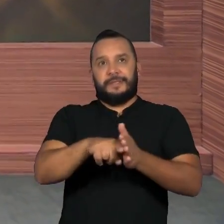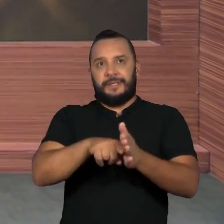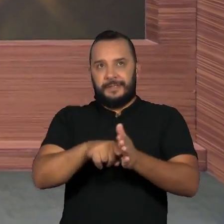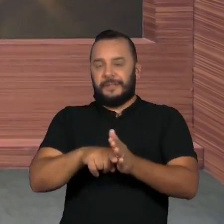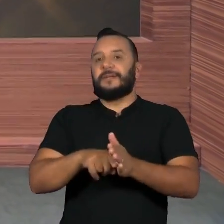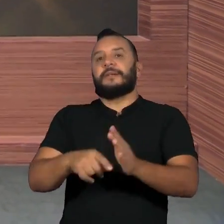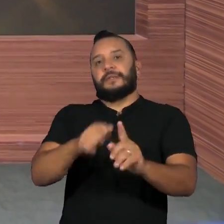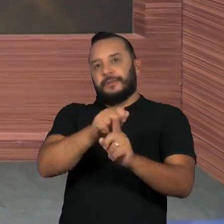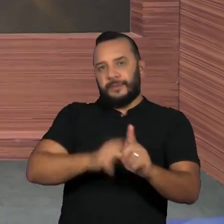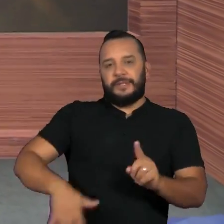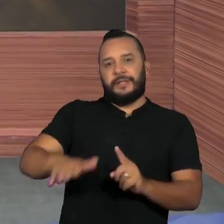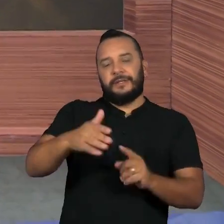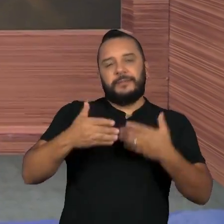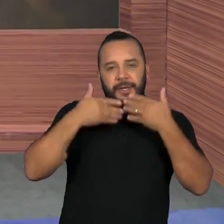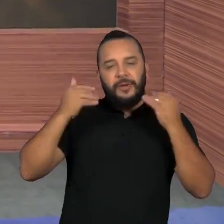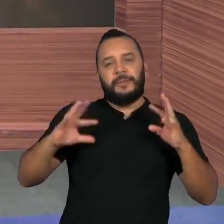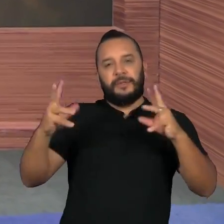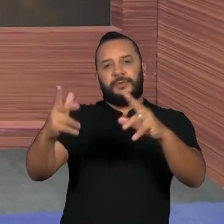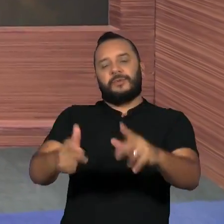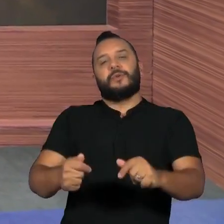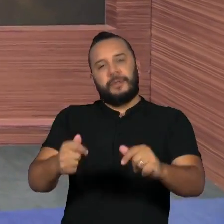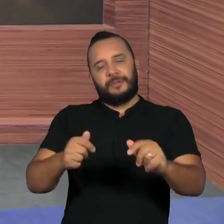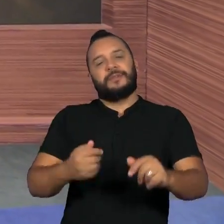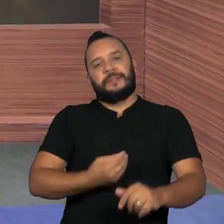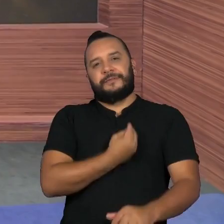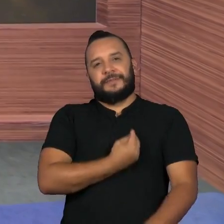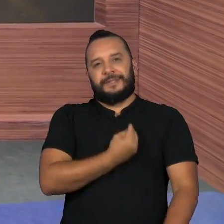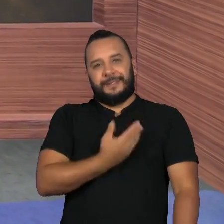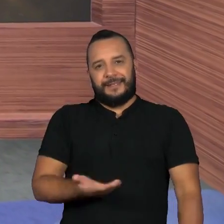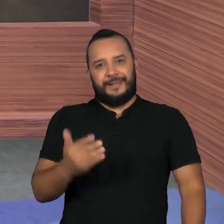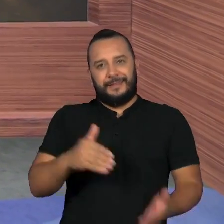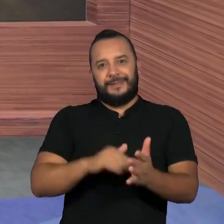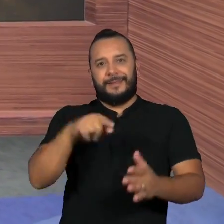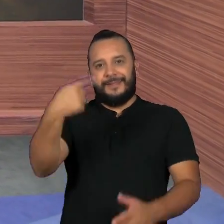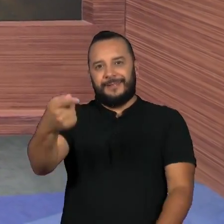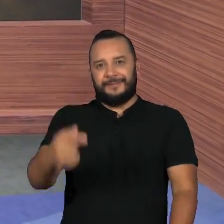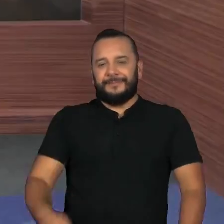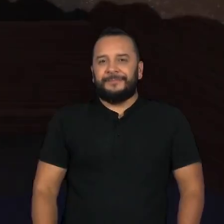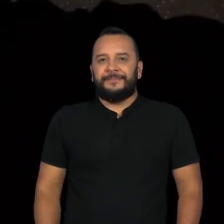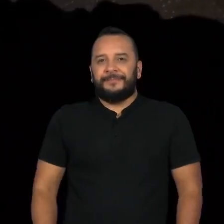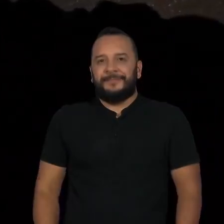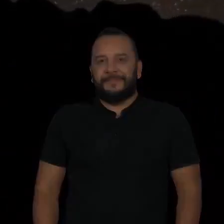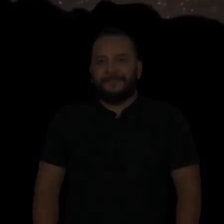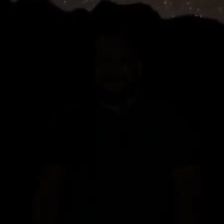pesquisas por um mundo melhor para todas as formas de vida. Até lá!